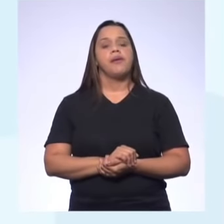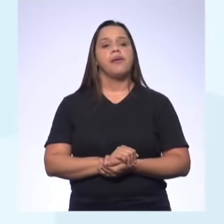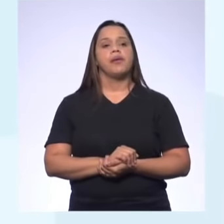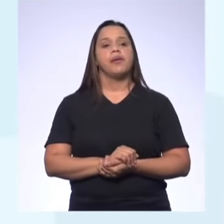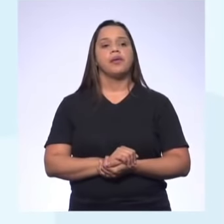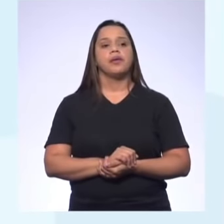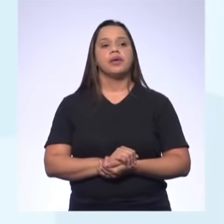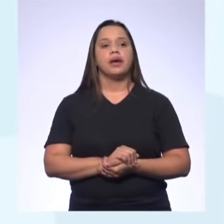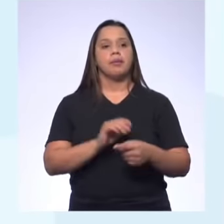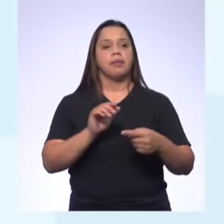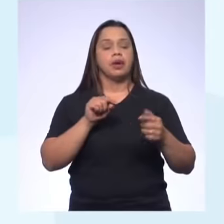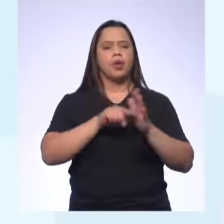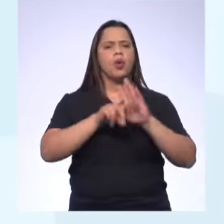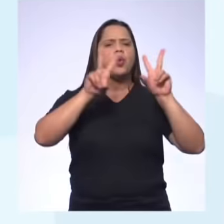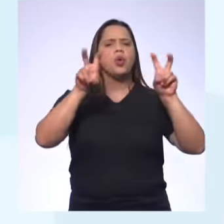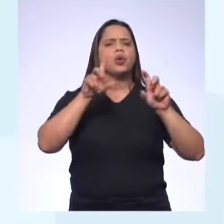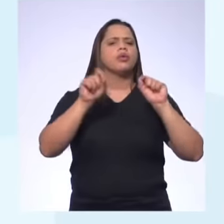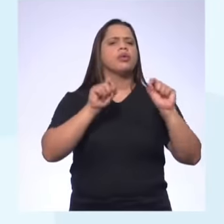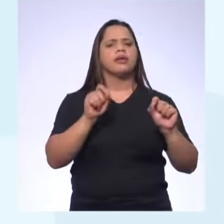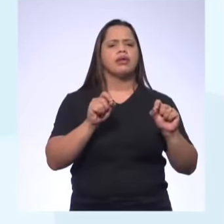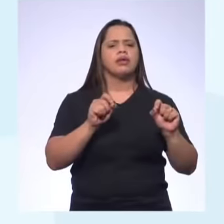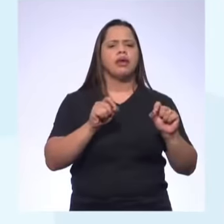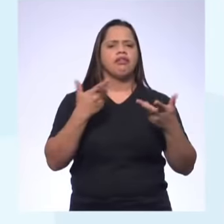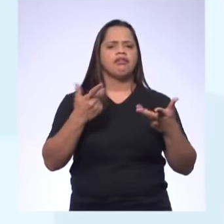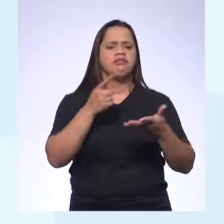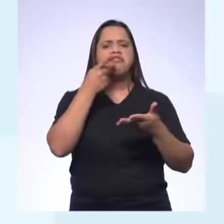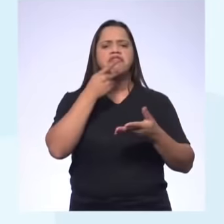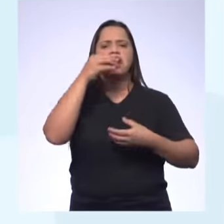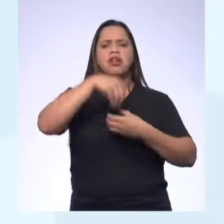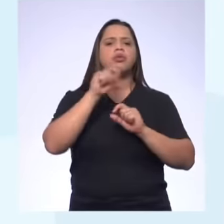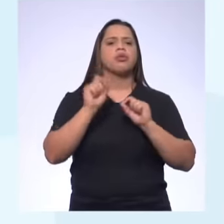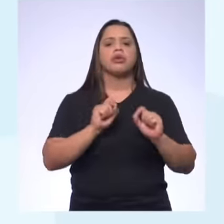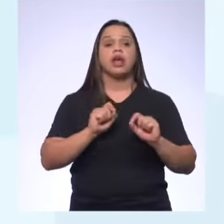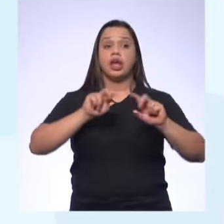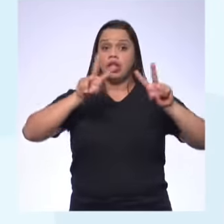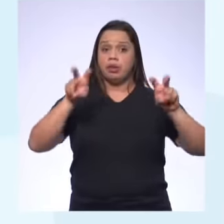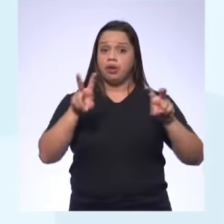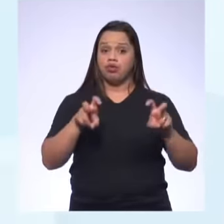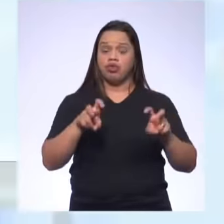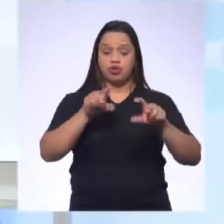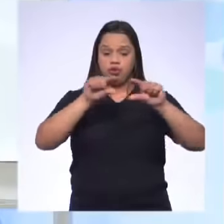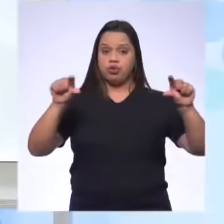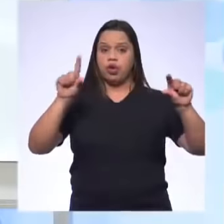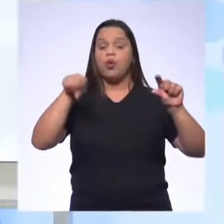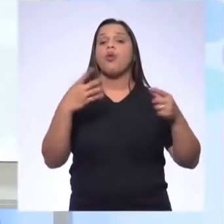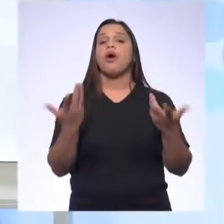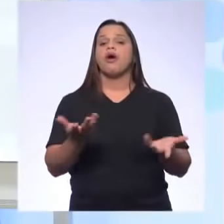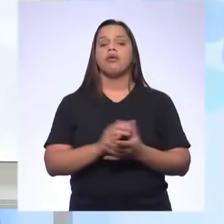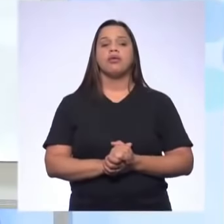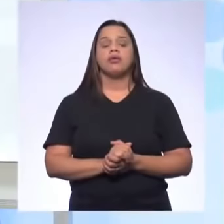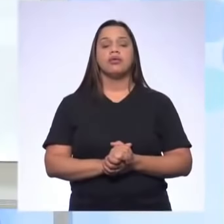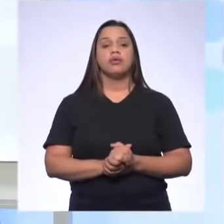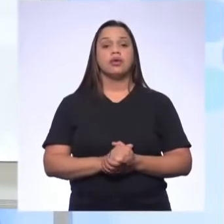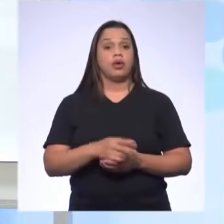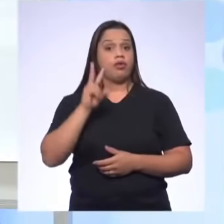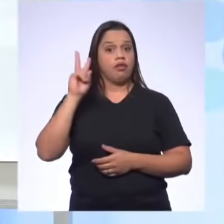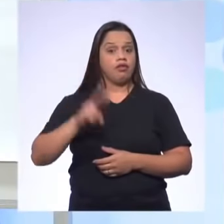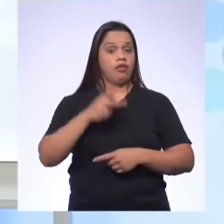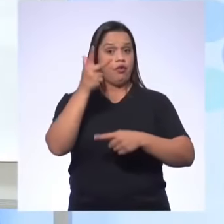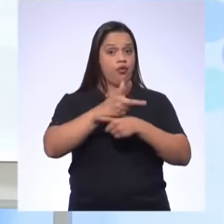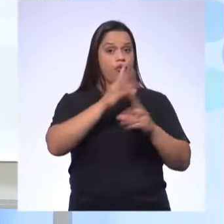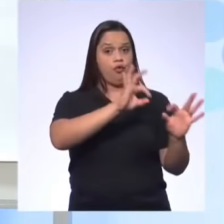é. What is the title? Qual é o título? Tá? Então, o Marcos vai passar o vídeo inteiro que ele produziu,